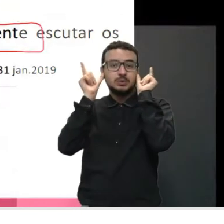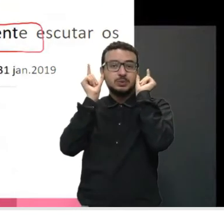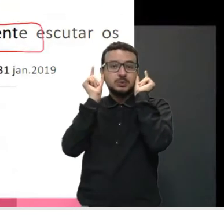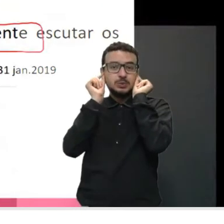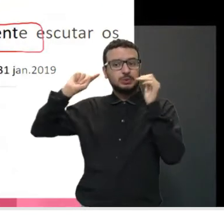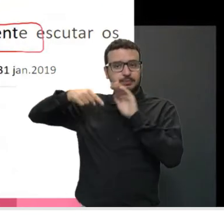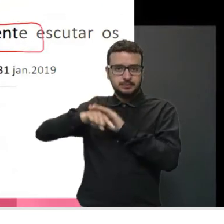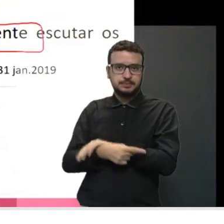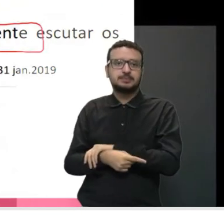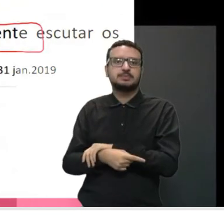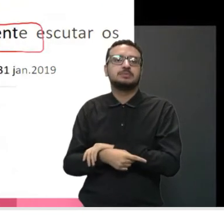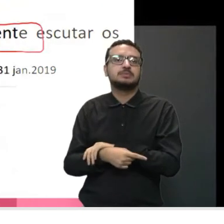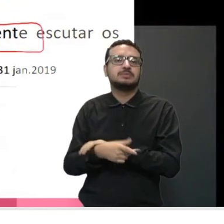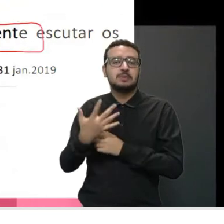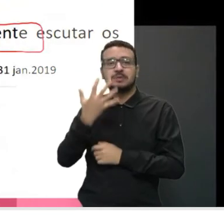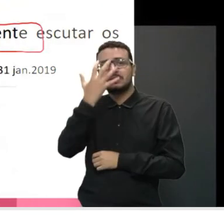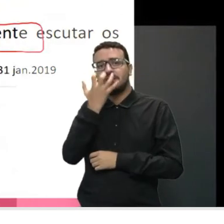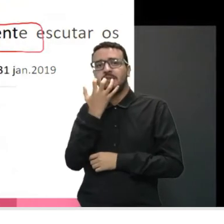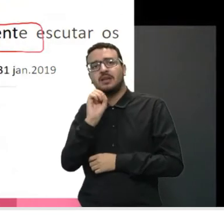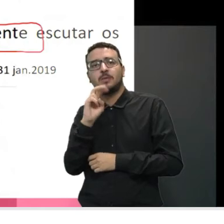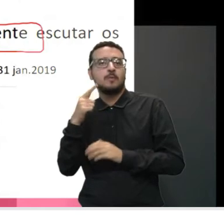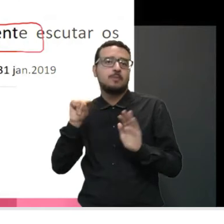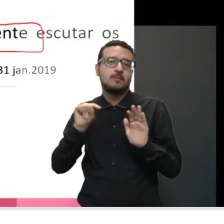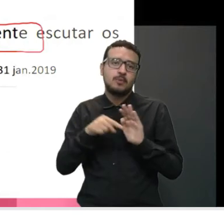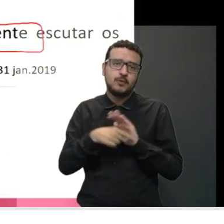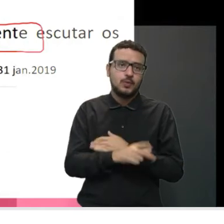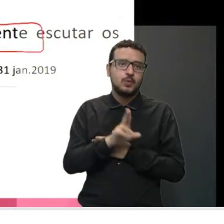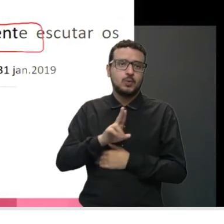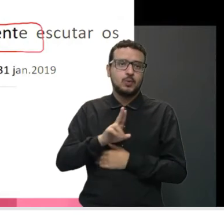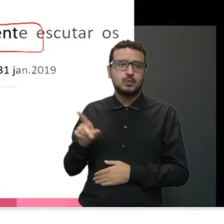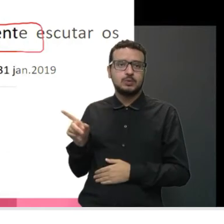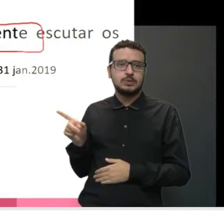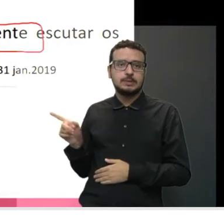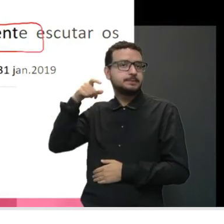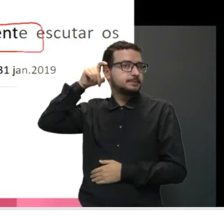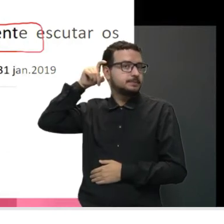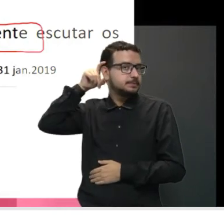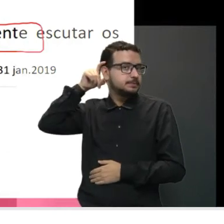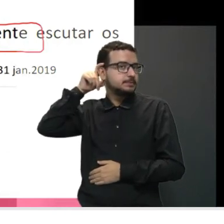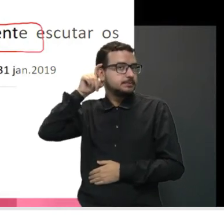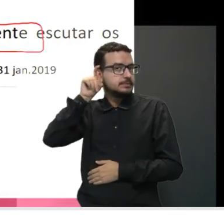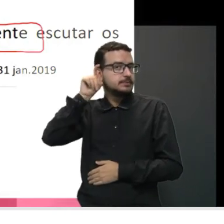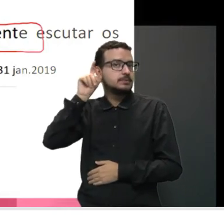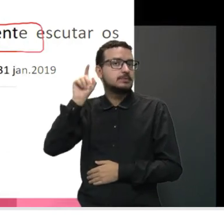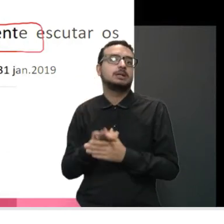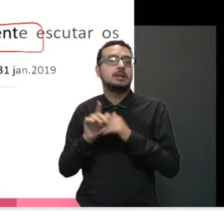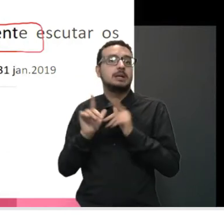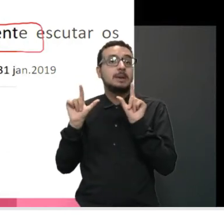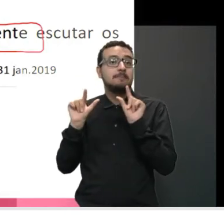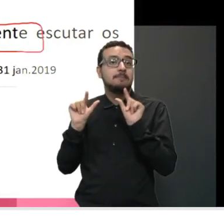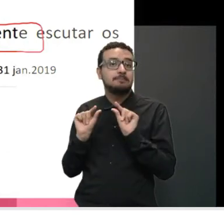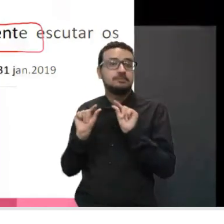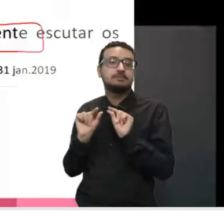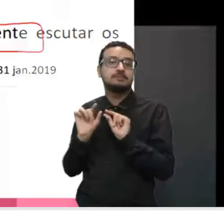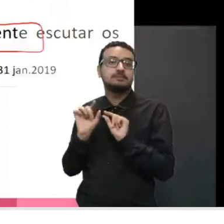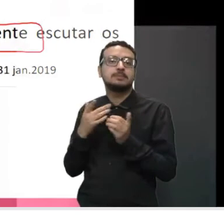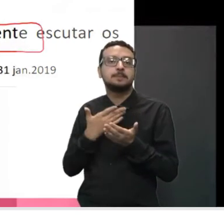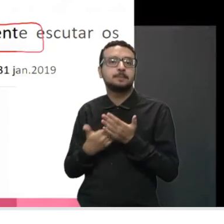profunda, utiliza esse tipo de aparelho aqui. Os menores são para as perdas auditivas leve, moderada. Mas